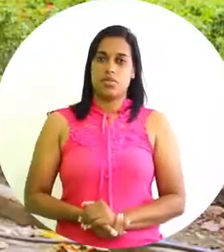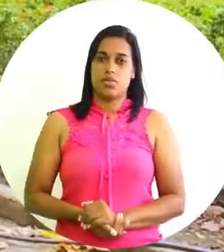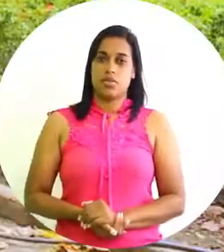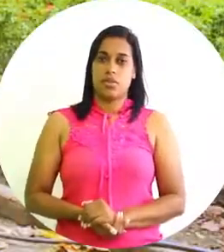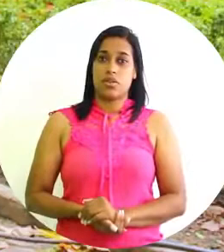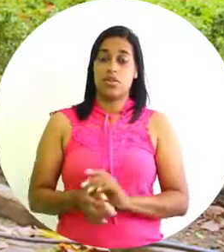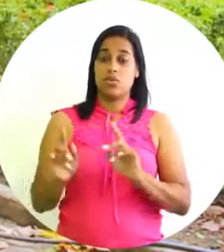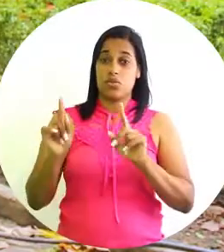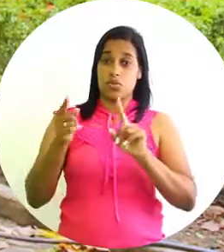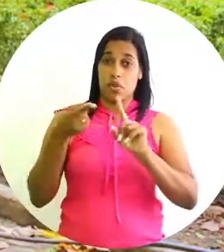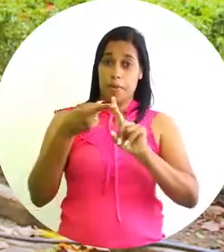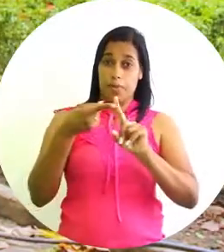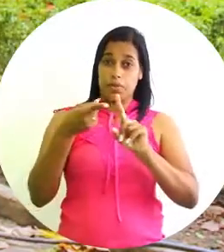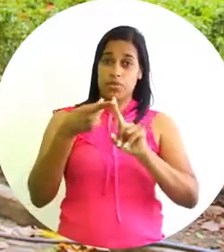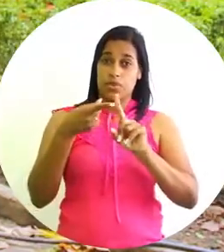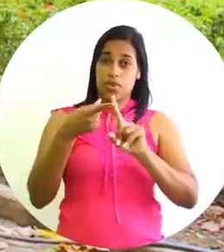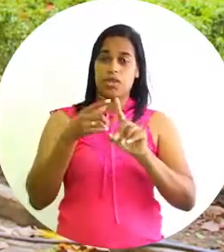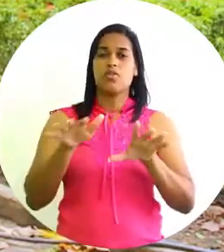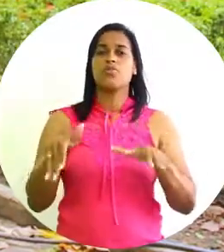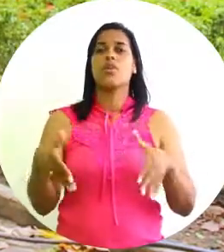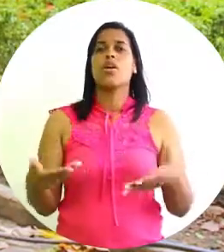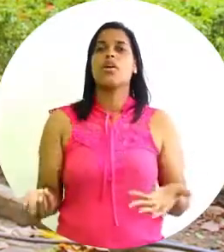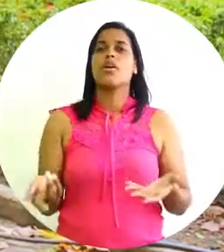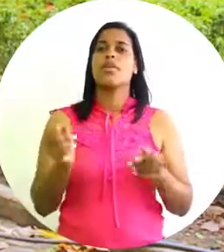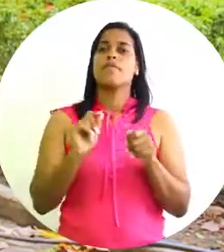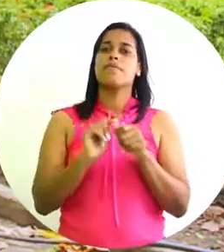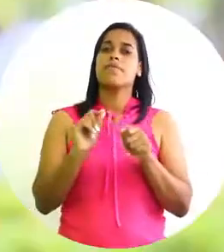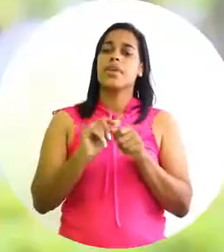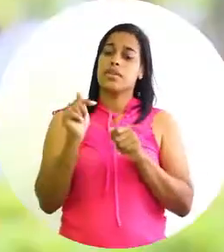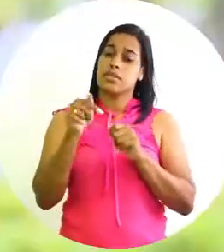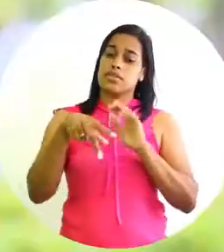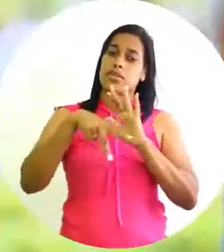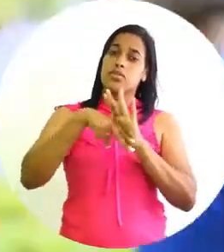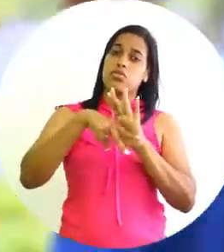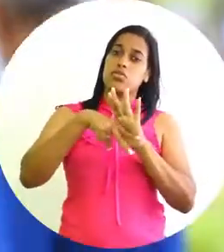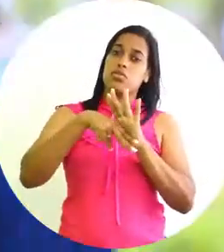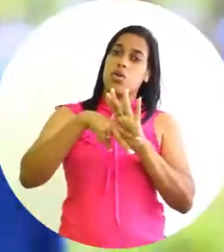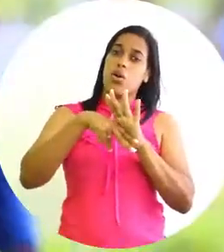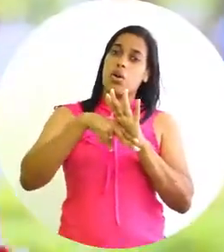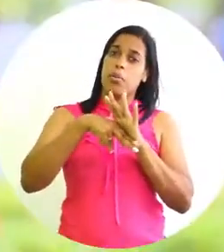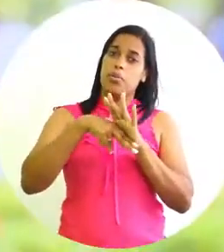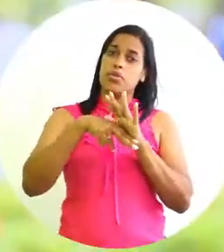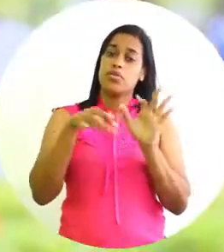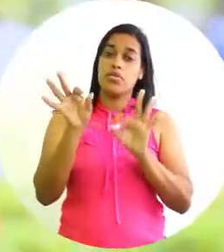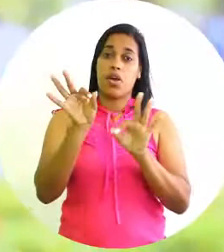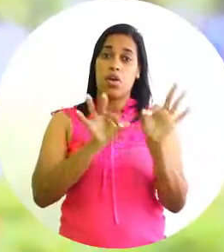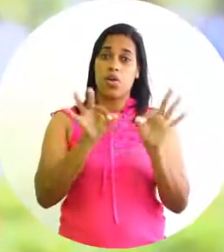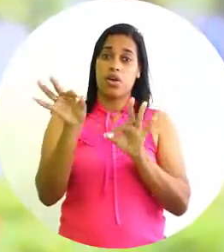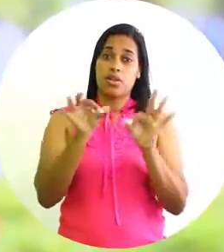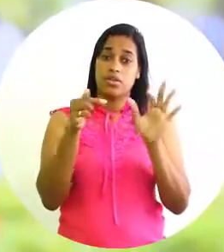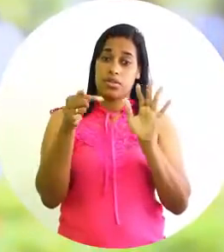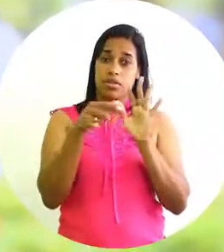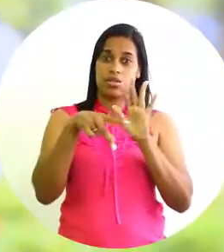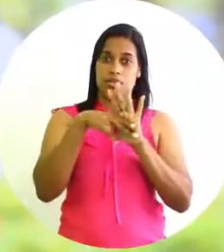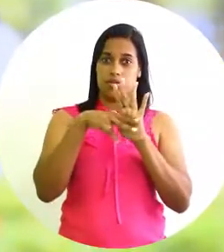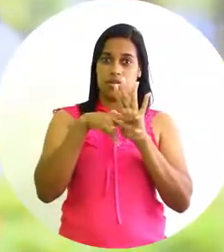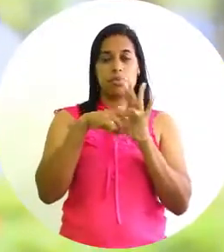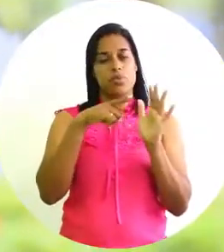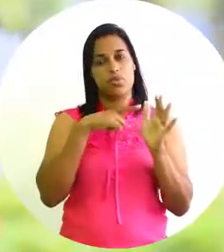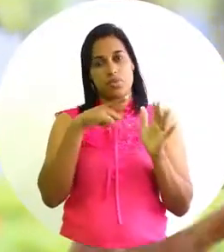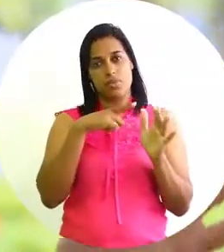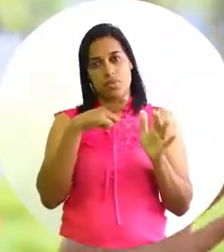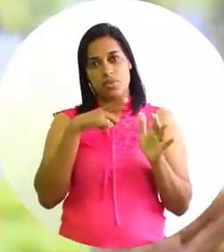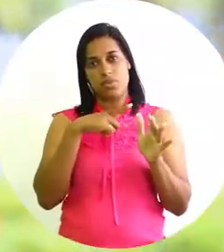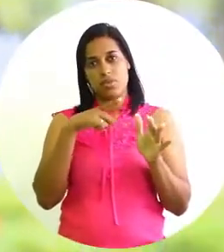dos objetivos, quem será que faz essas normas? Quem será que vai organizar essas normas? Nós